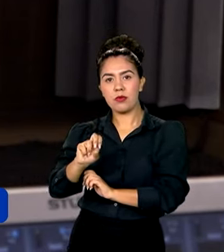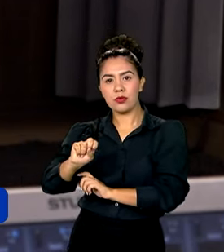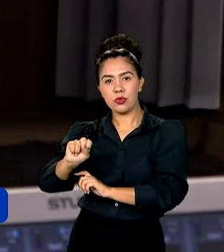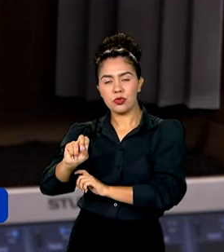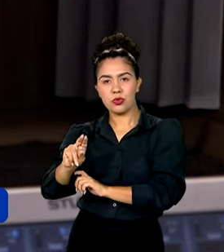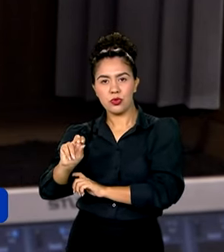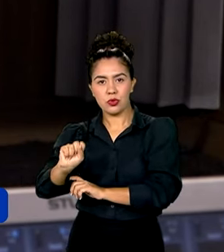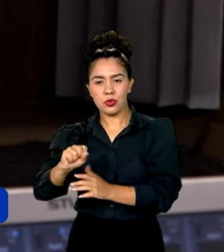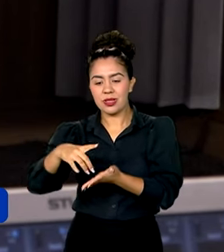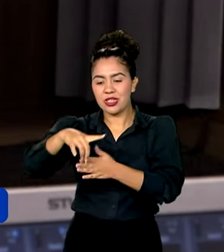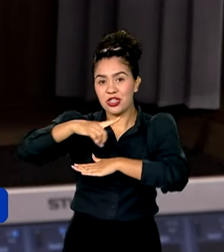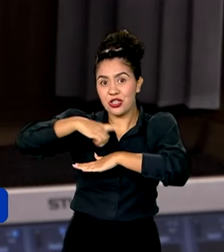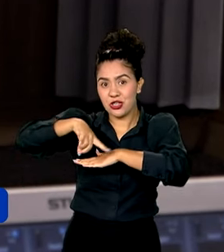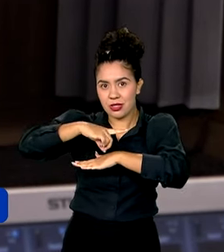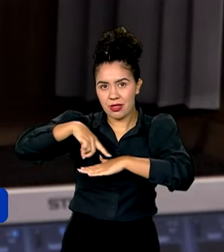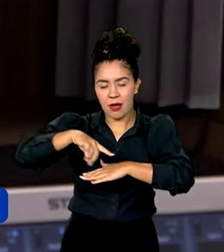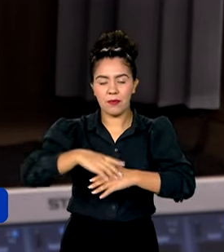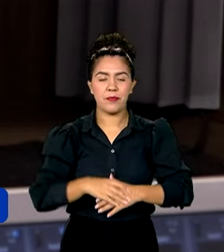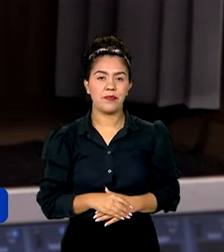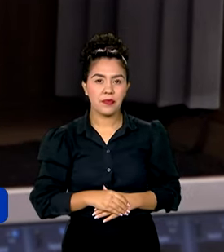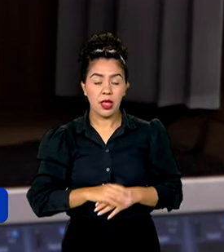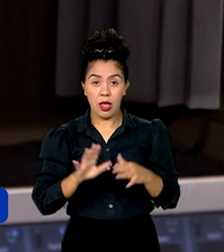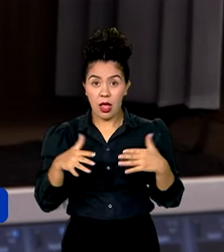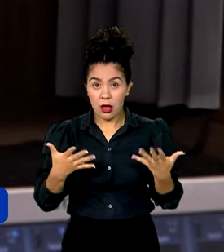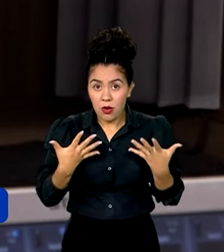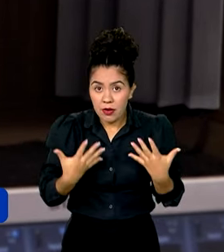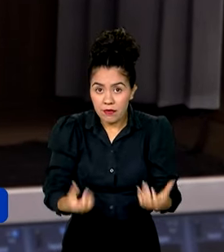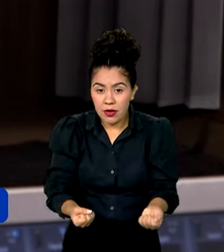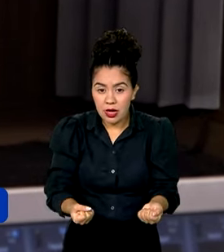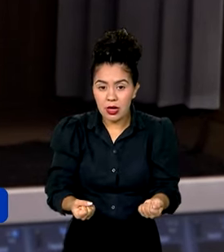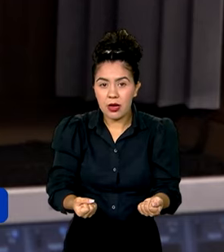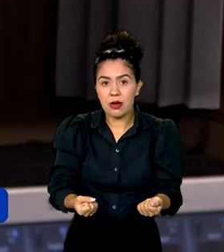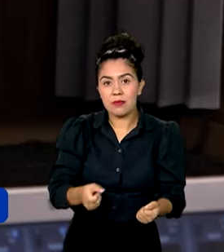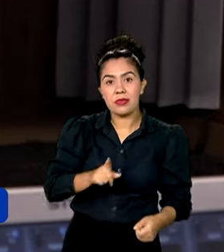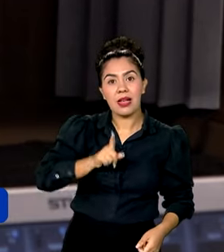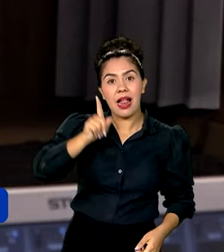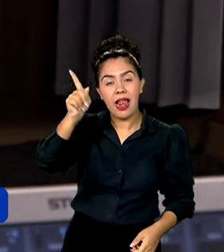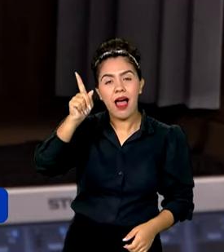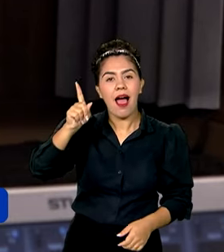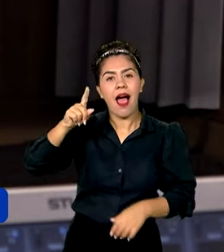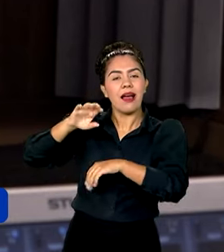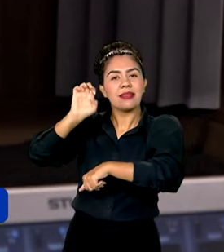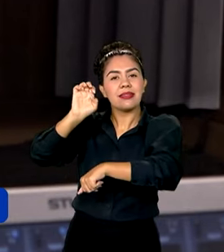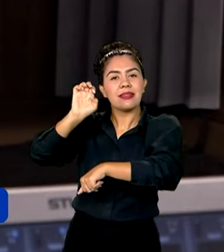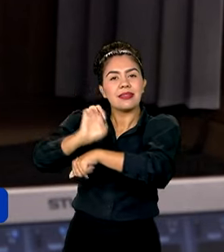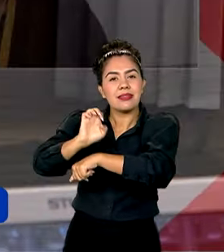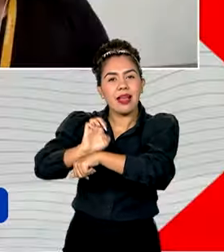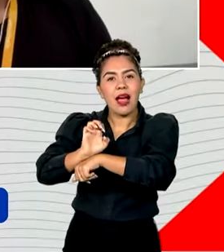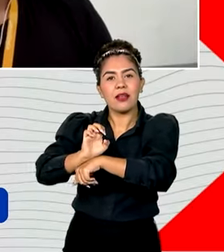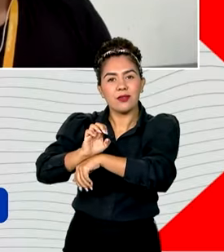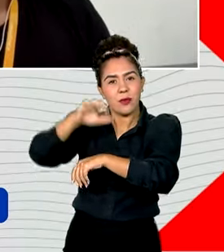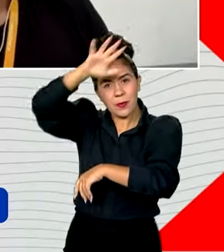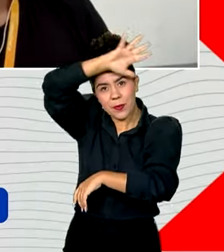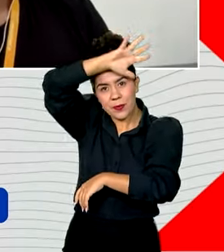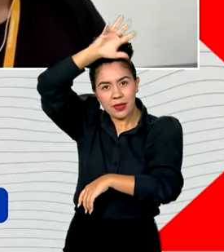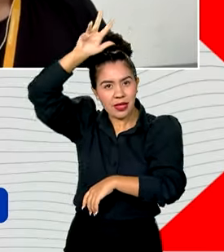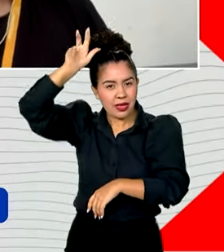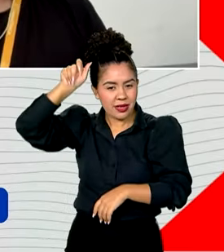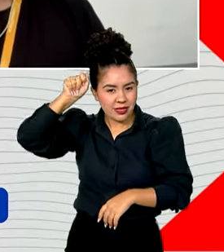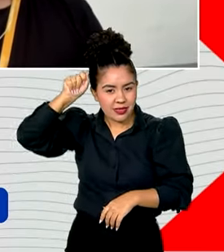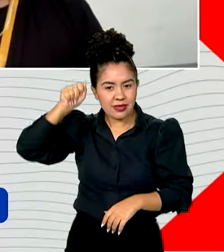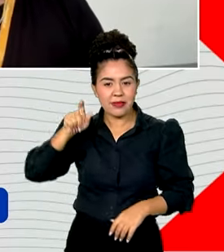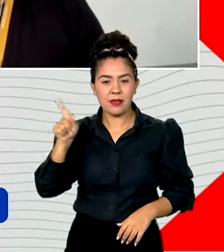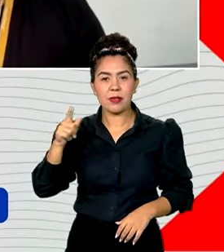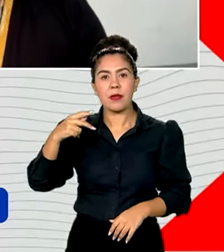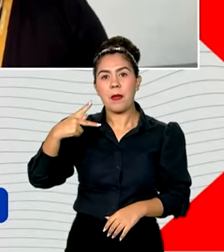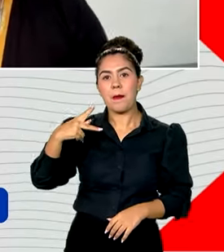sua mão e ministra Então vamos vamos a Manaus Vamos à rádio CBN Quem tá lá com a gente é o